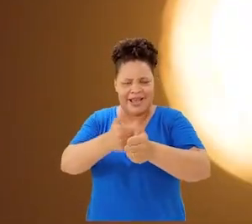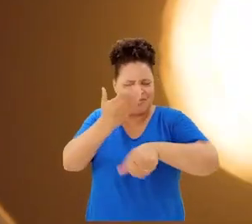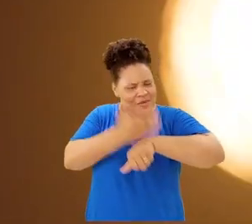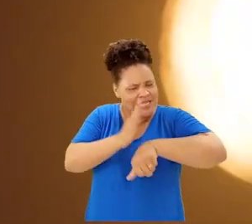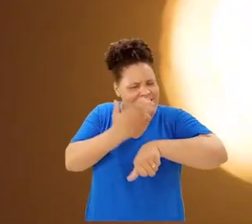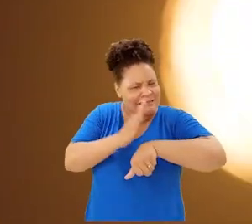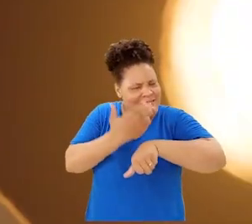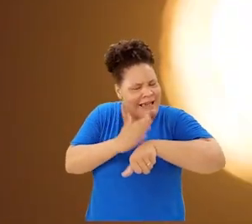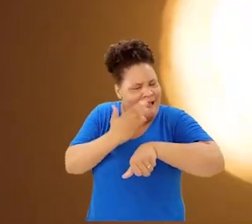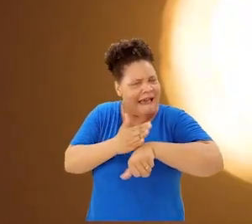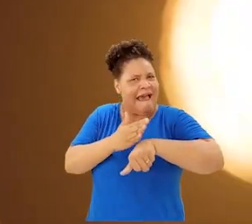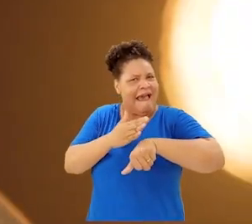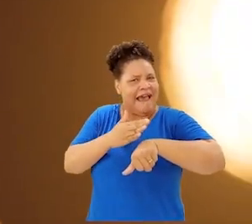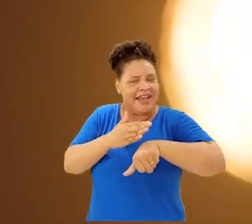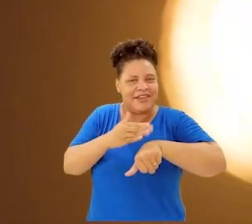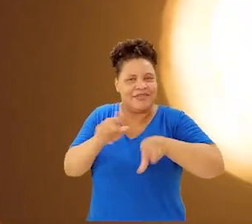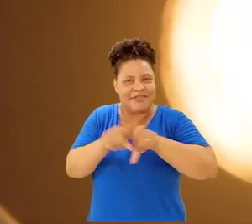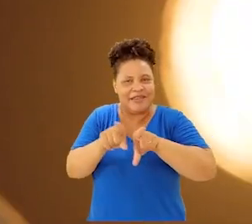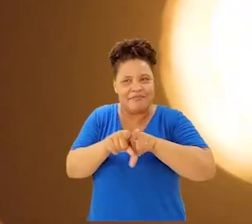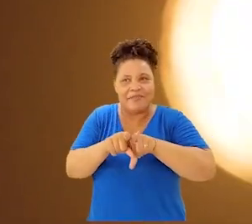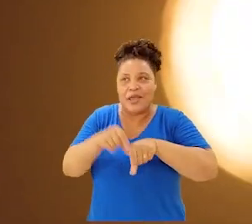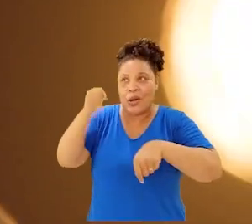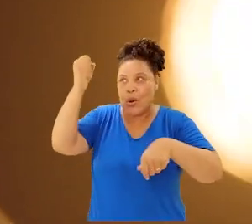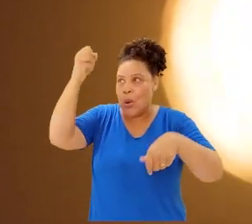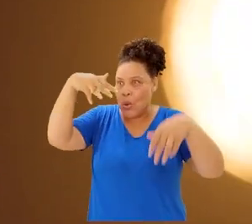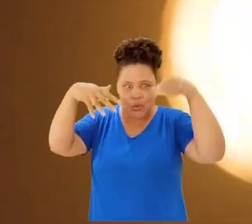ensaio, com repertório, fumaça, luz...